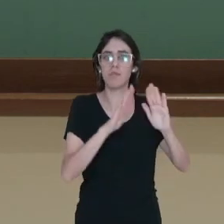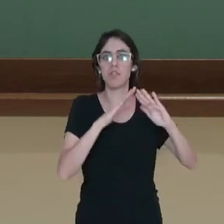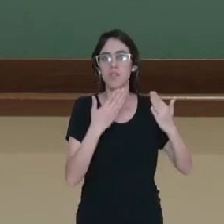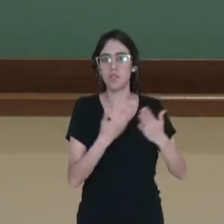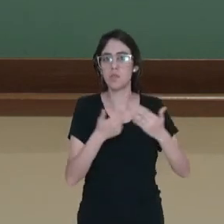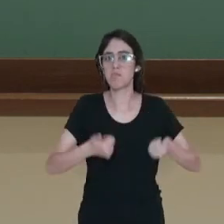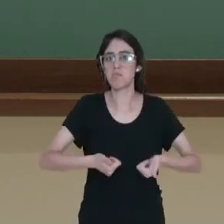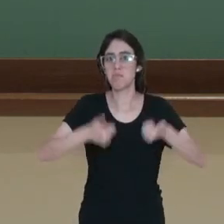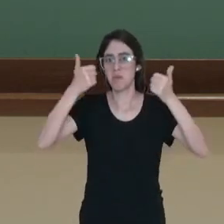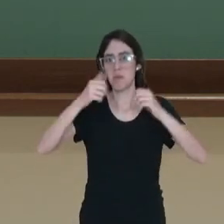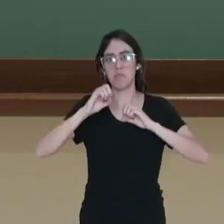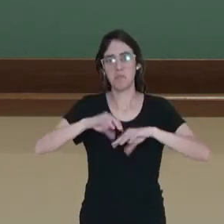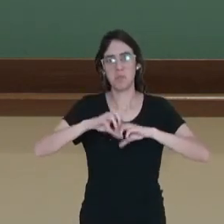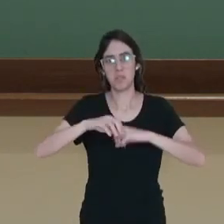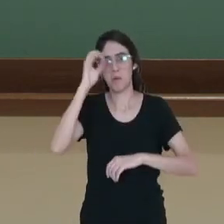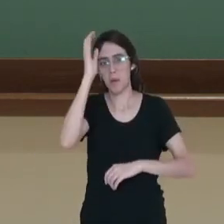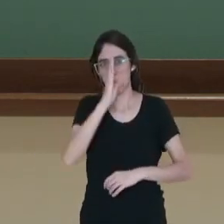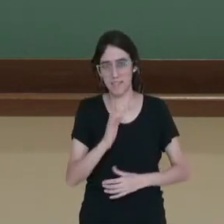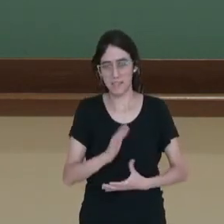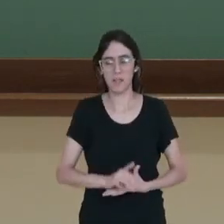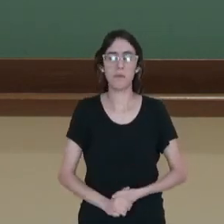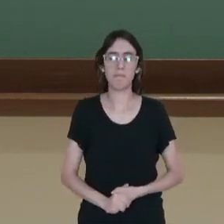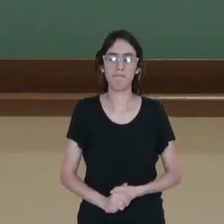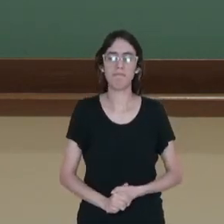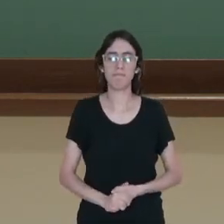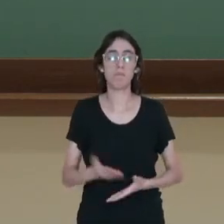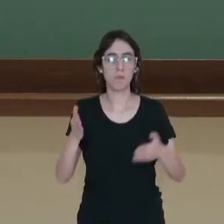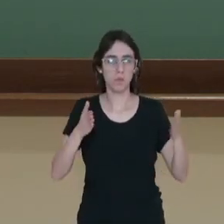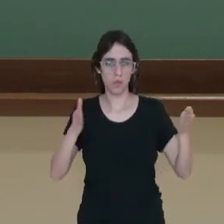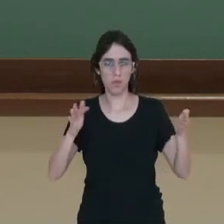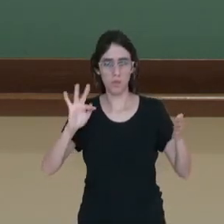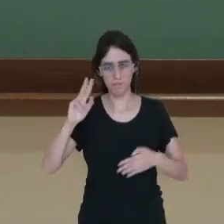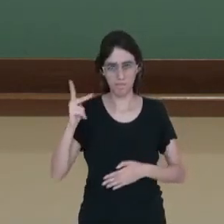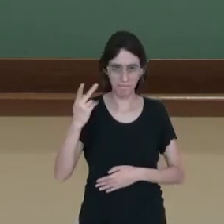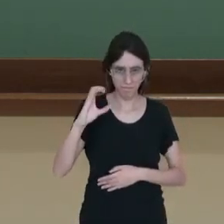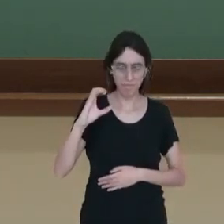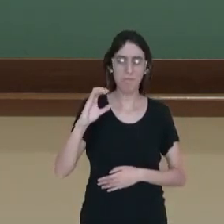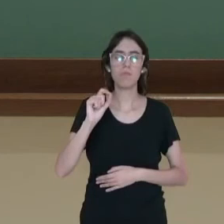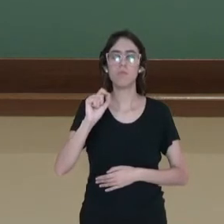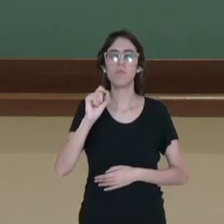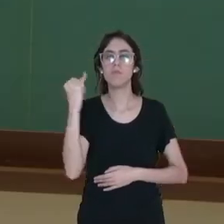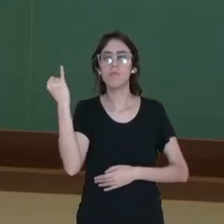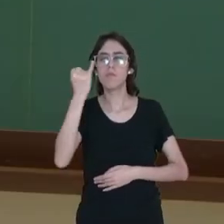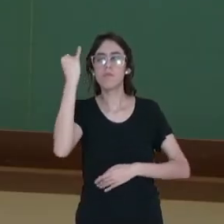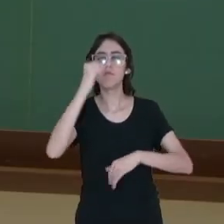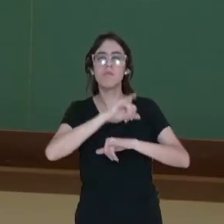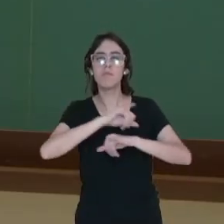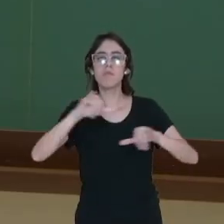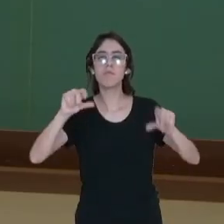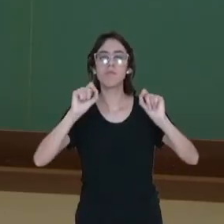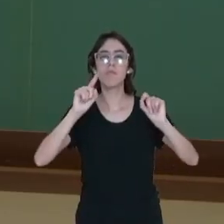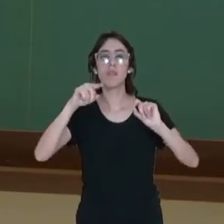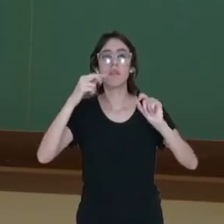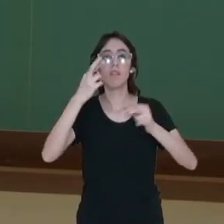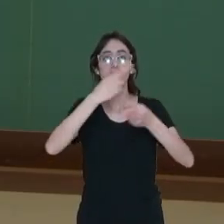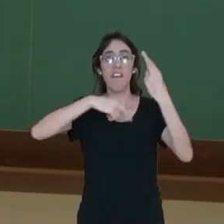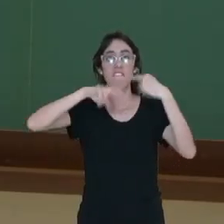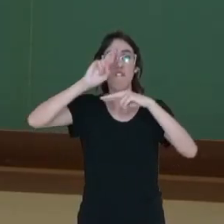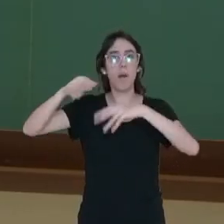educacional brasileiro. Ainda falando sobre o governo Fernando Henrique Cardoso, um destaque aí que nós temos é para a reforma agrária,